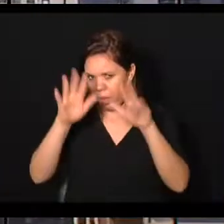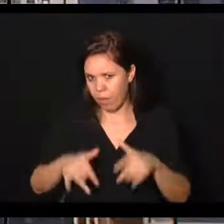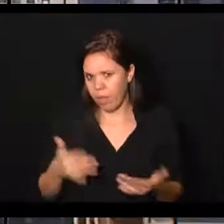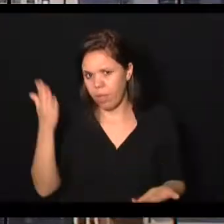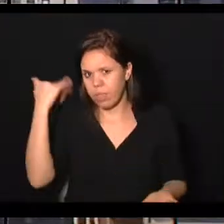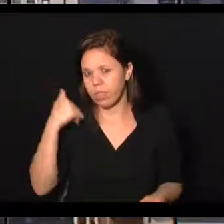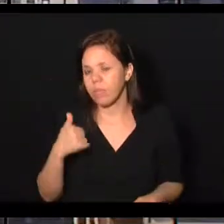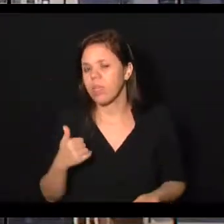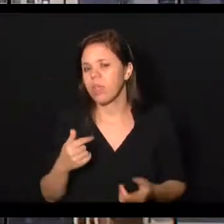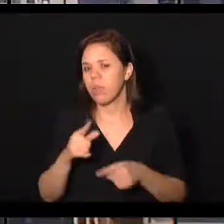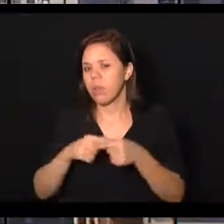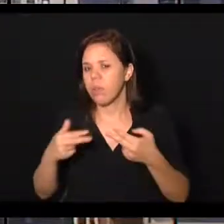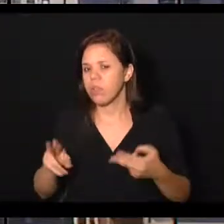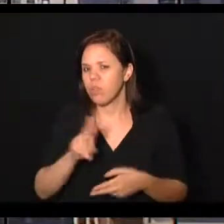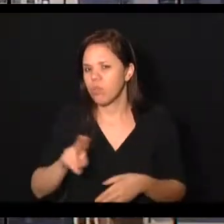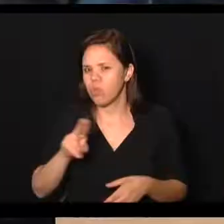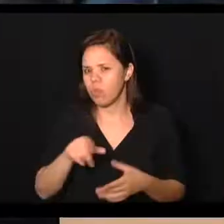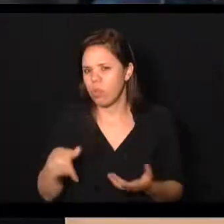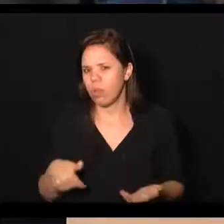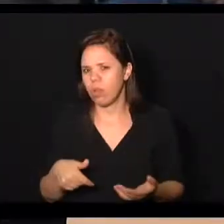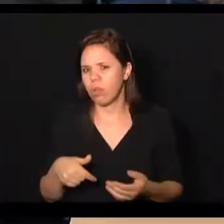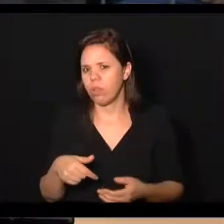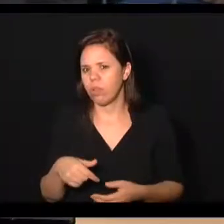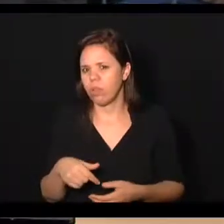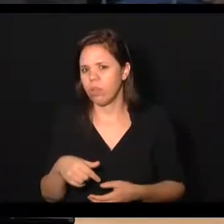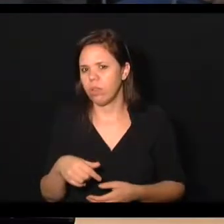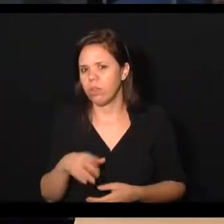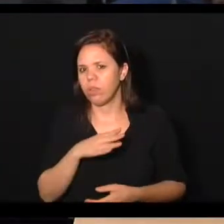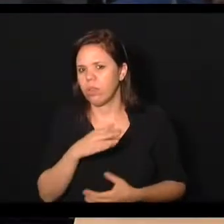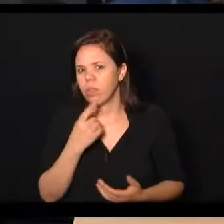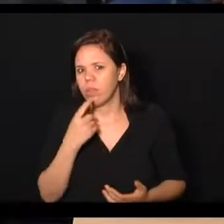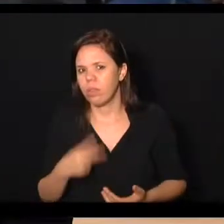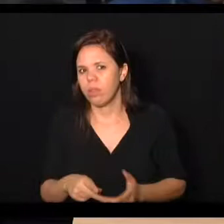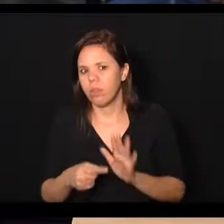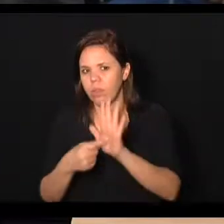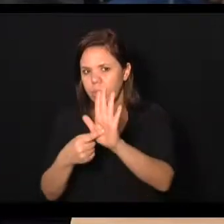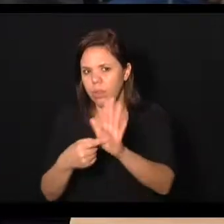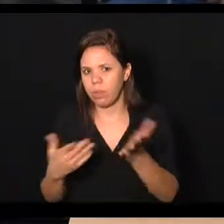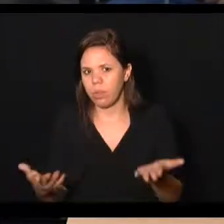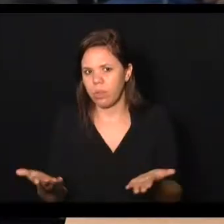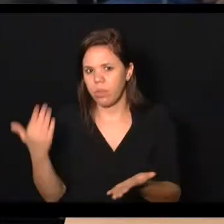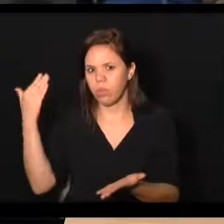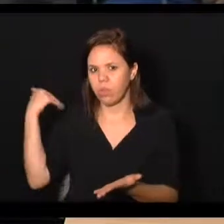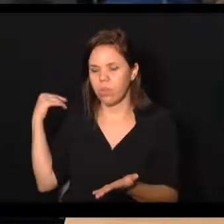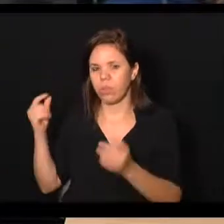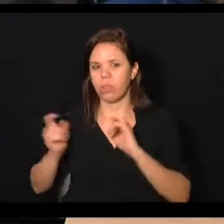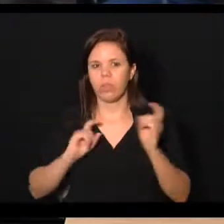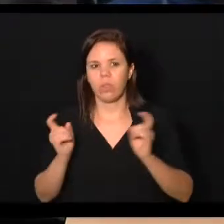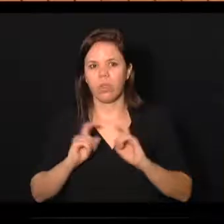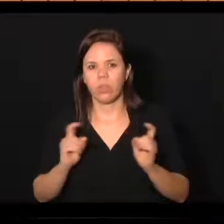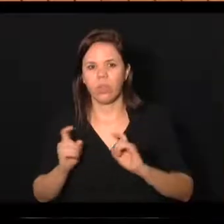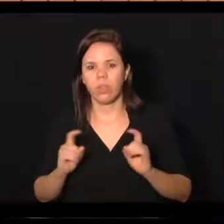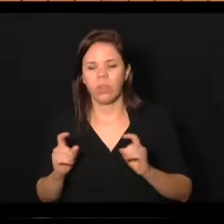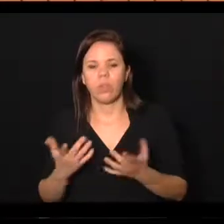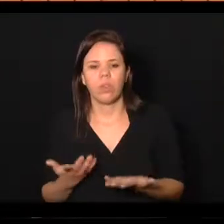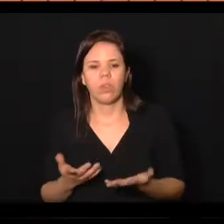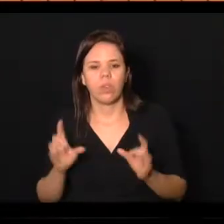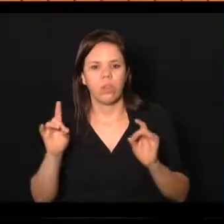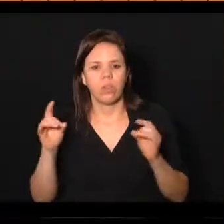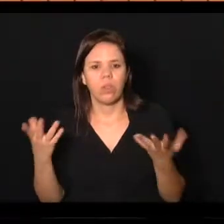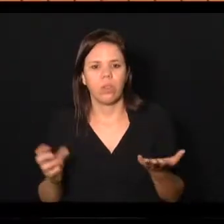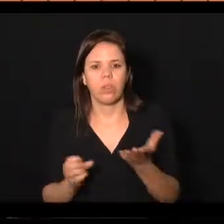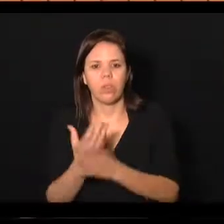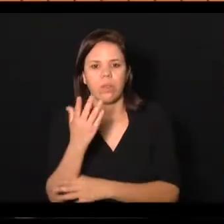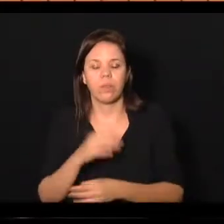os equipamentos urbanísticos. O requerimento foi apresentado na última reunião ordinária.